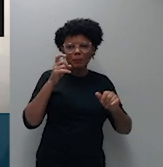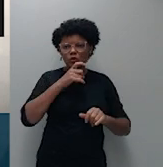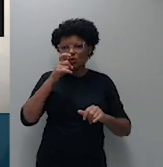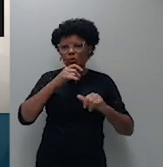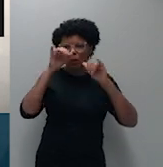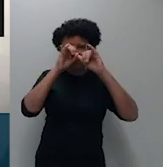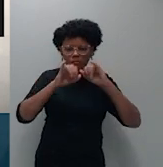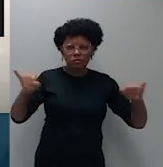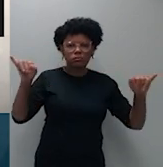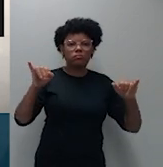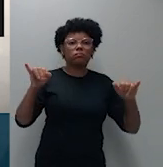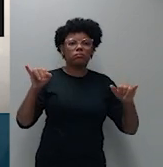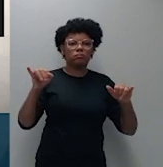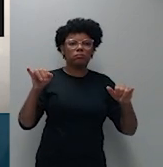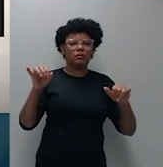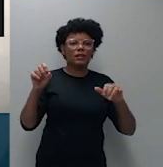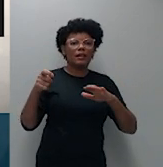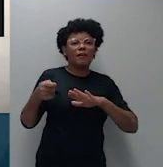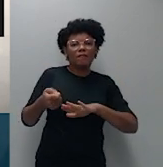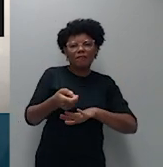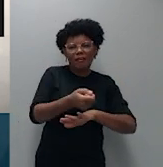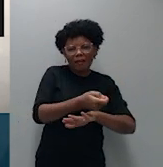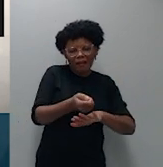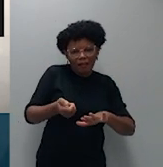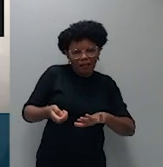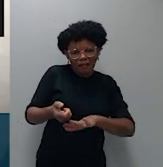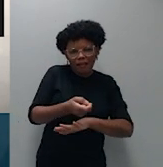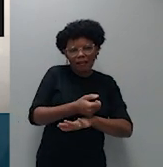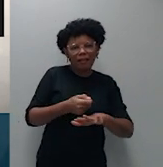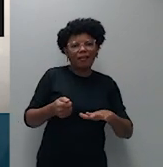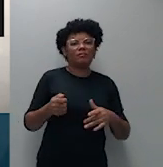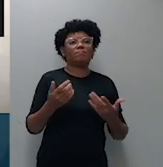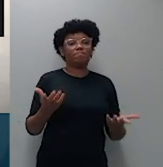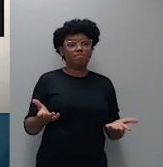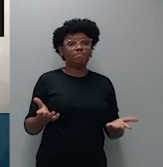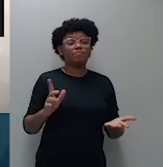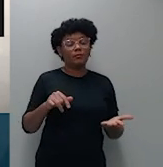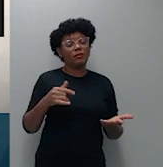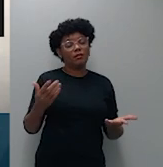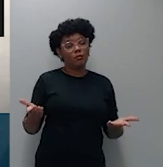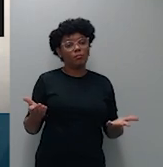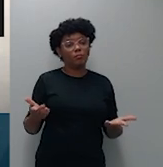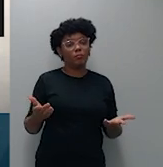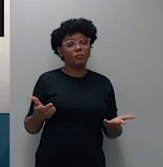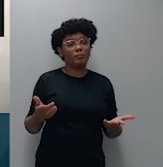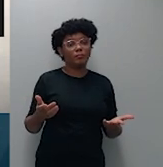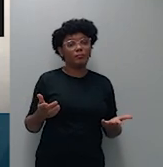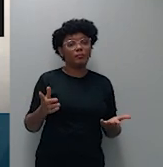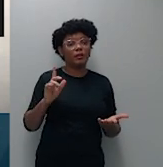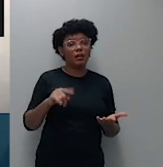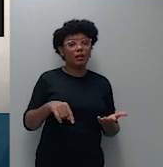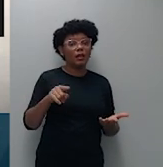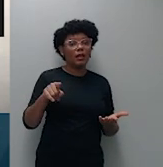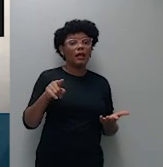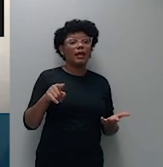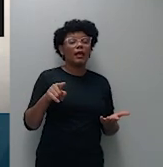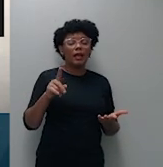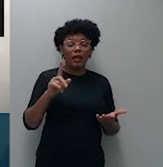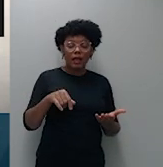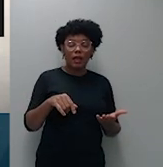rápida penso assim portanto que é esse dispositivo